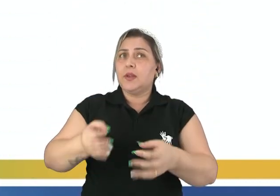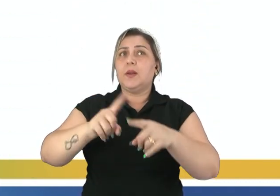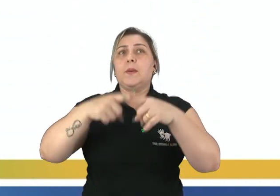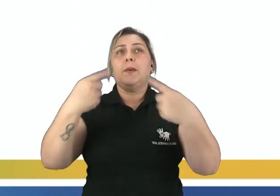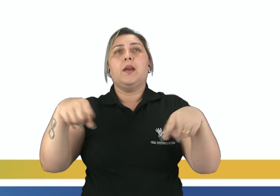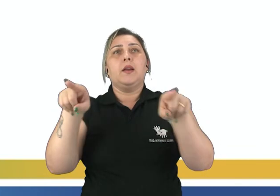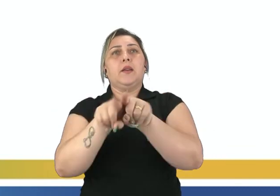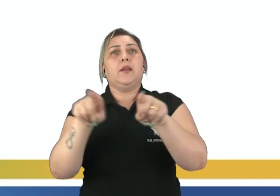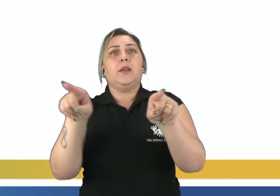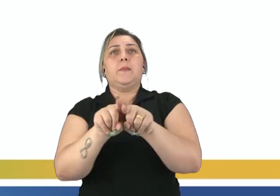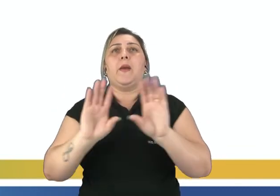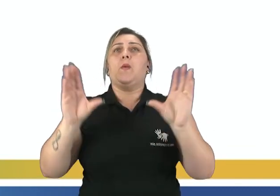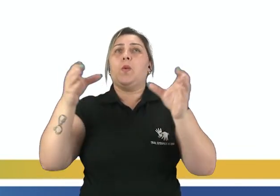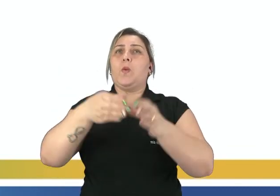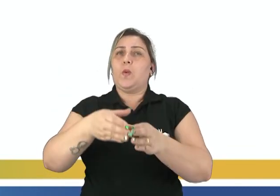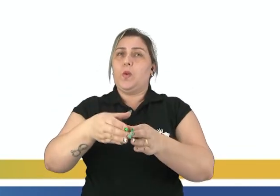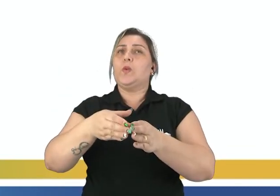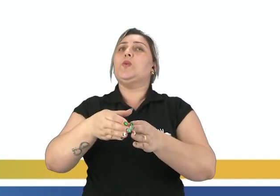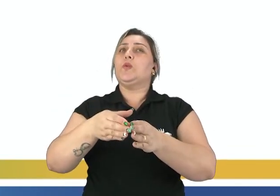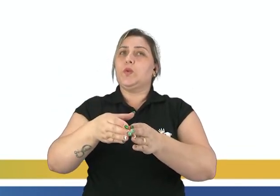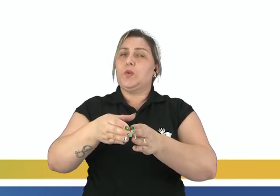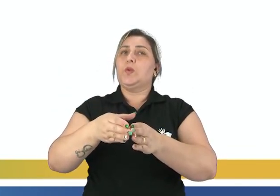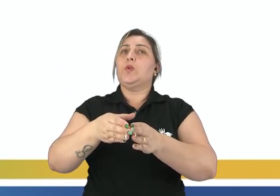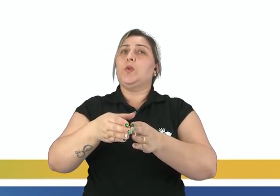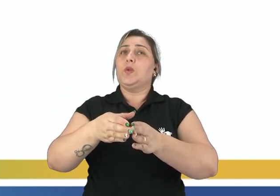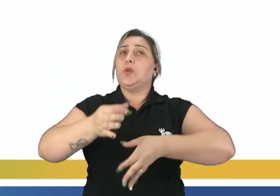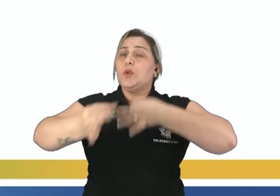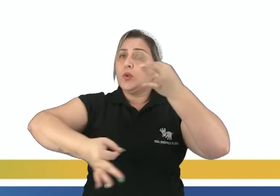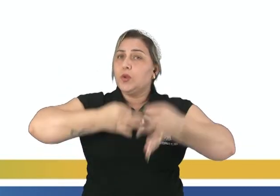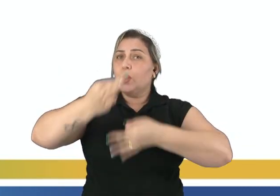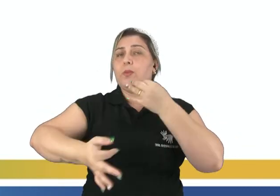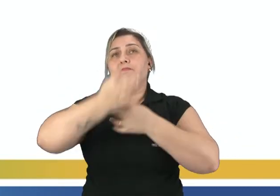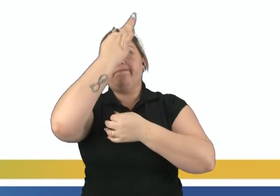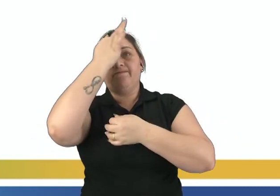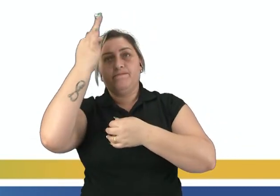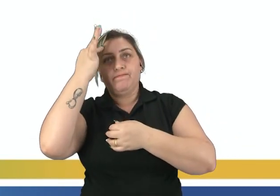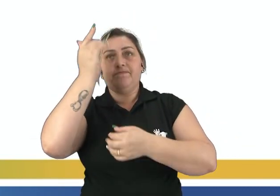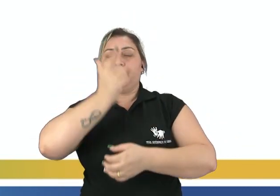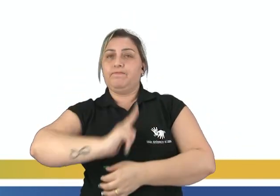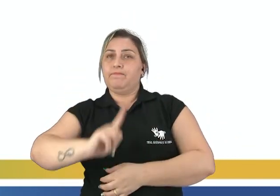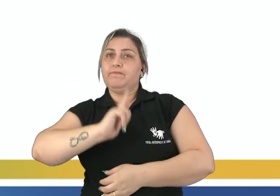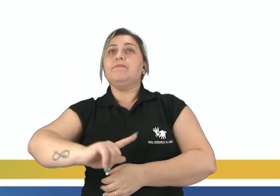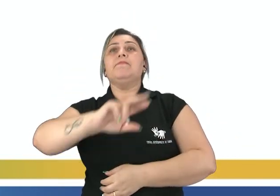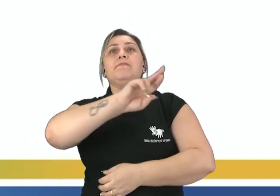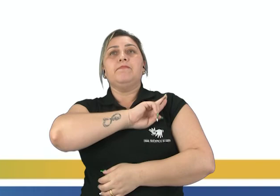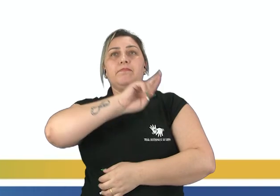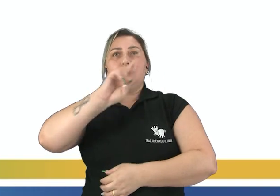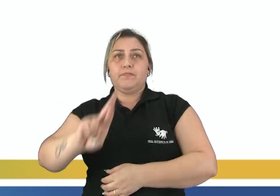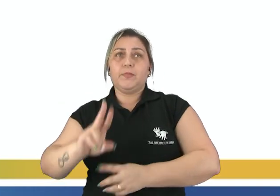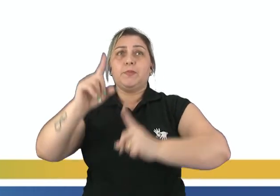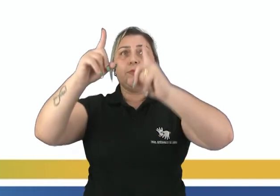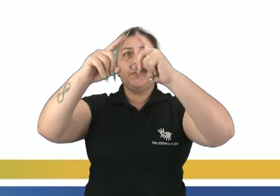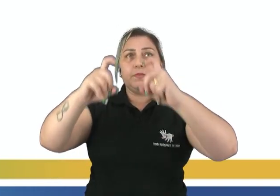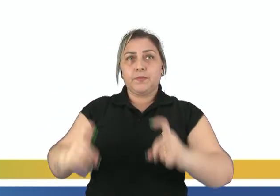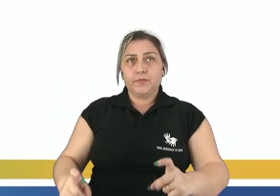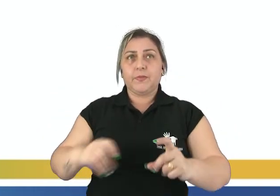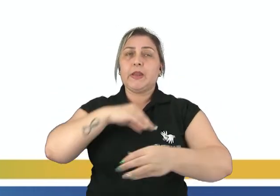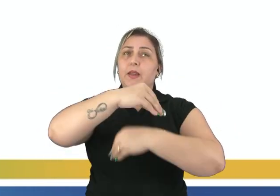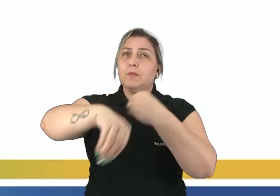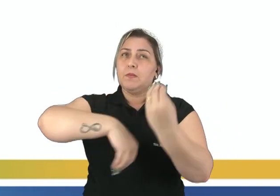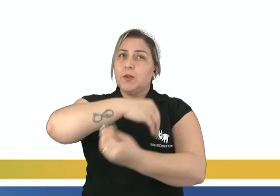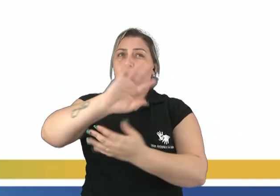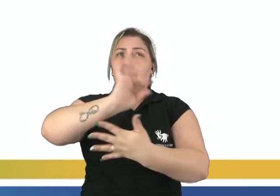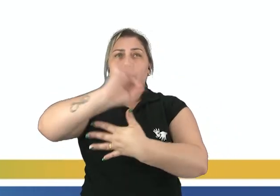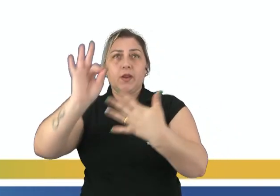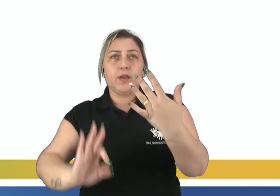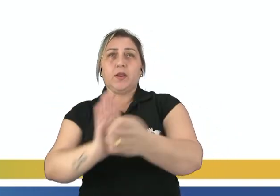mais estruturado, para melhor clarear as ideias, a cultura medieval é um conjunto de manifestações filosóficas,